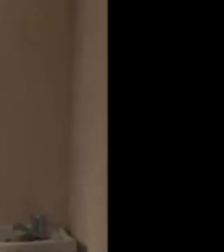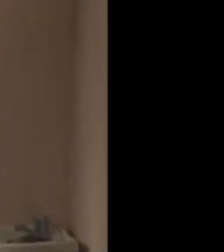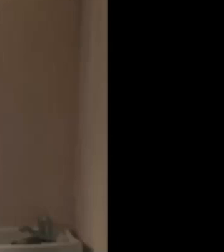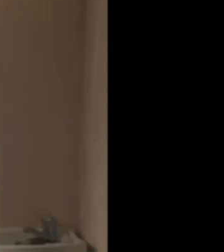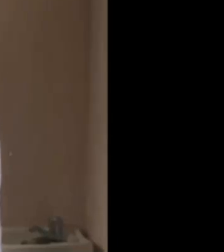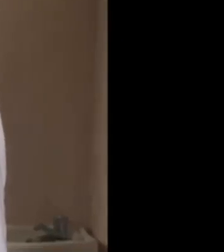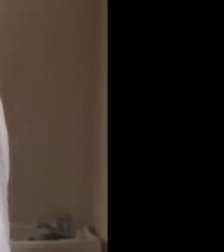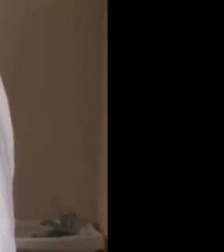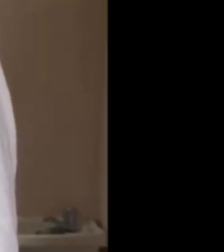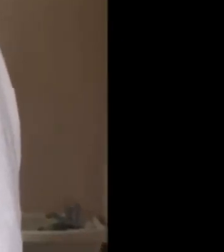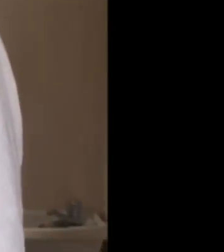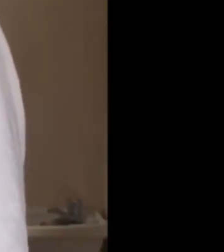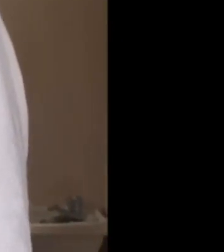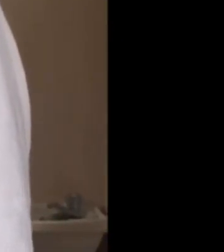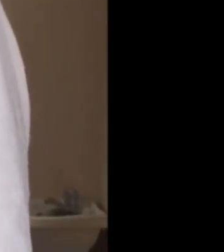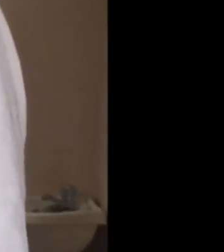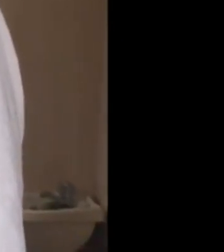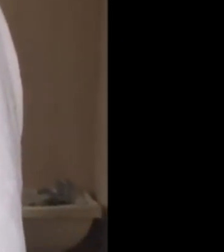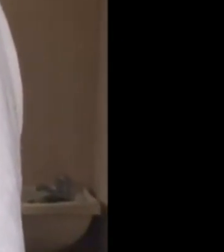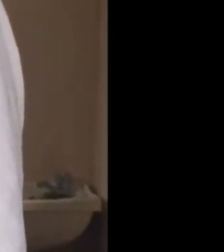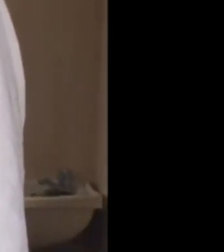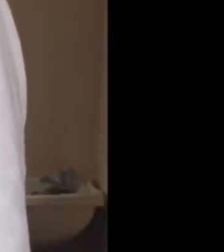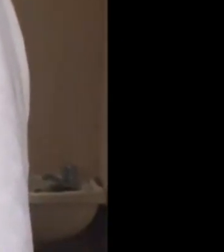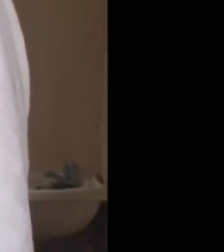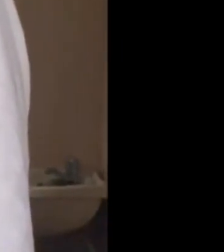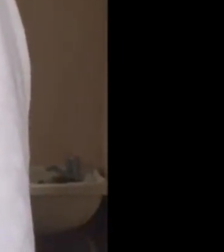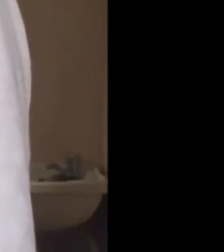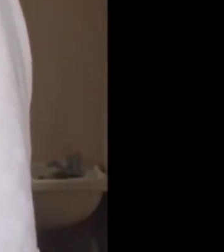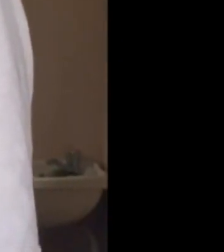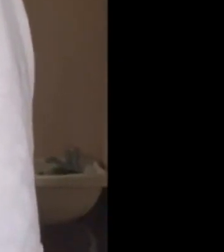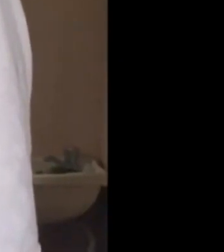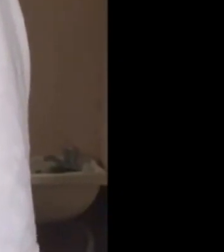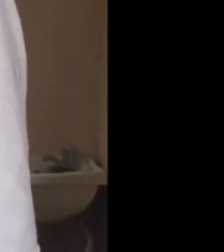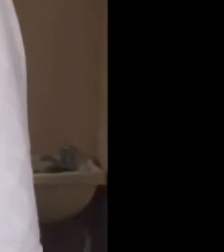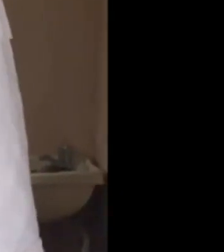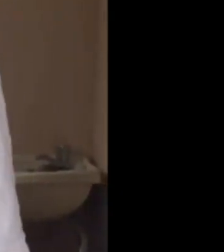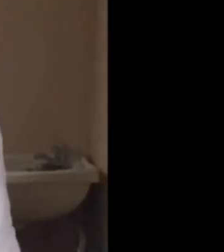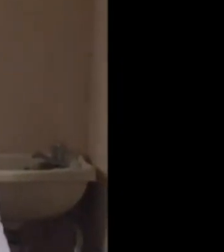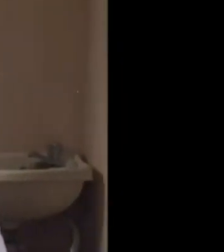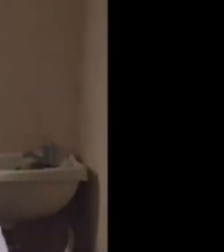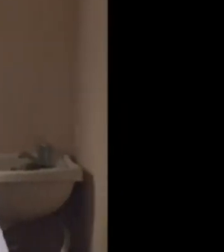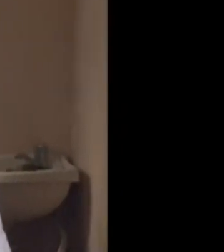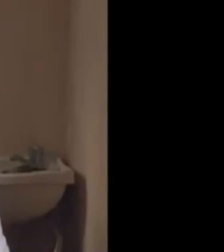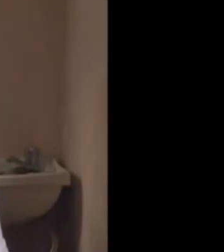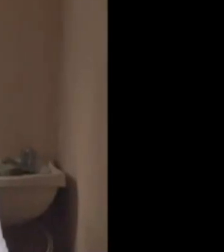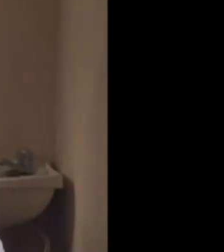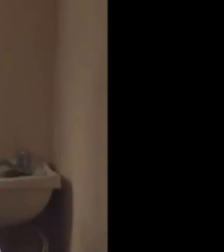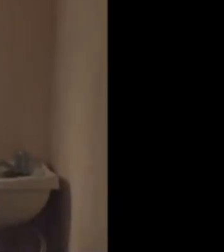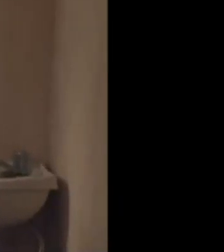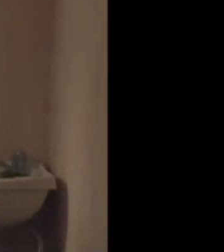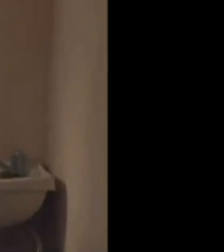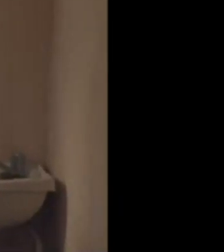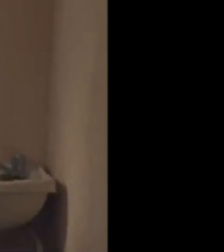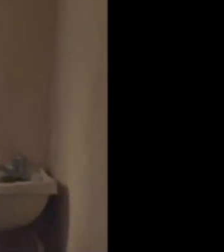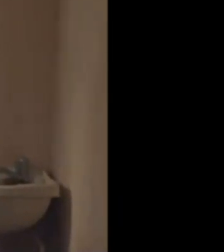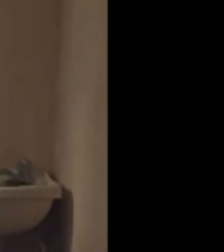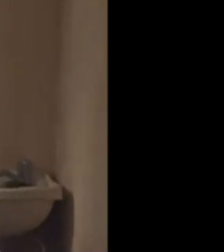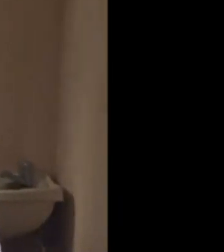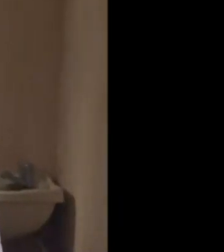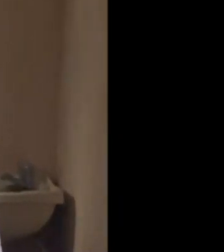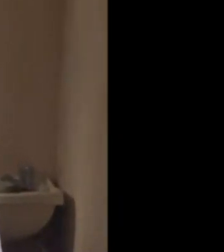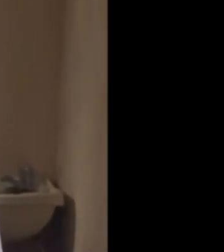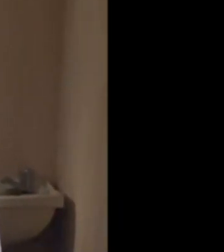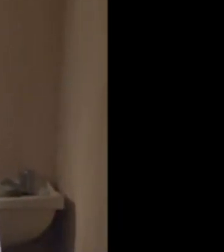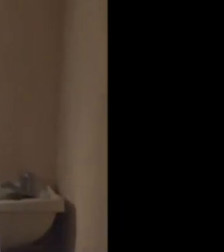aqui, porque tem bastante criança aqui, é bem movimentado esse bairro aqui, Monte Castelo, e a gente precisa de uma ponte de material para fluxo